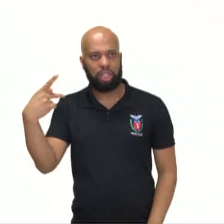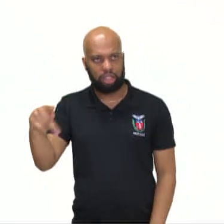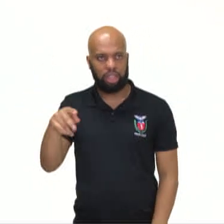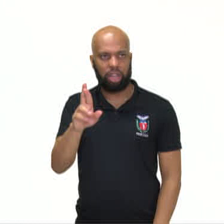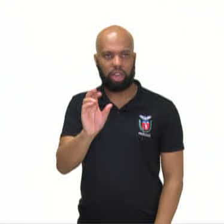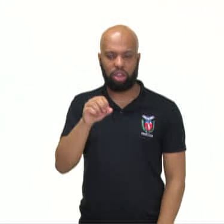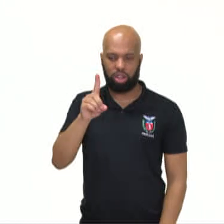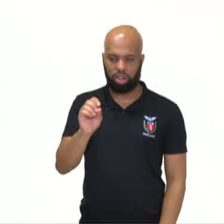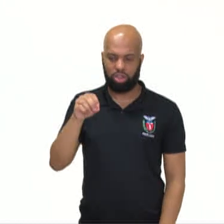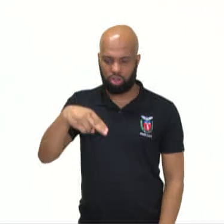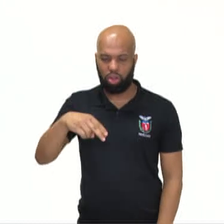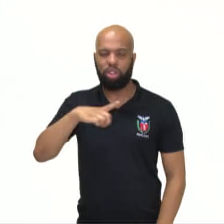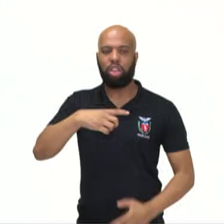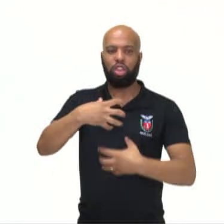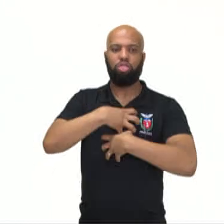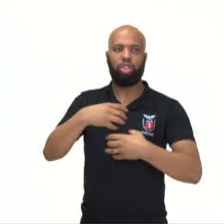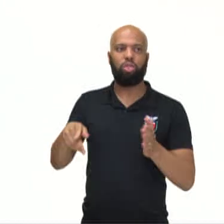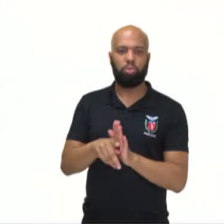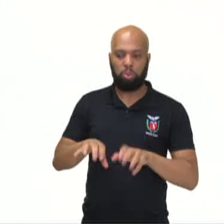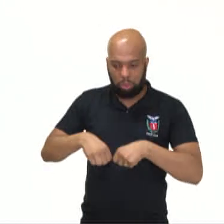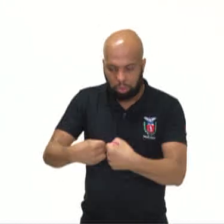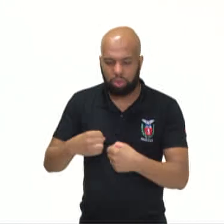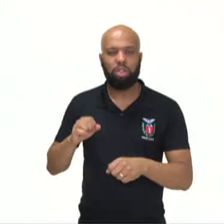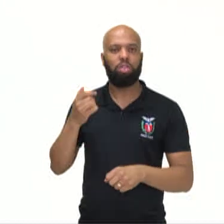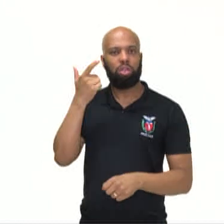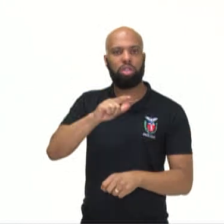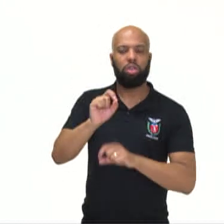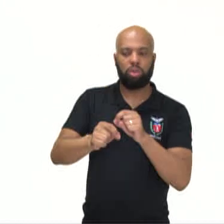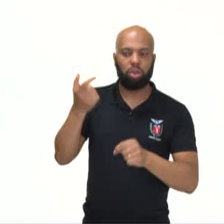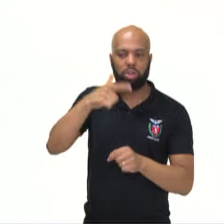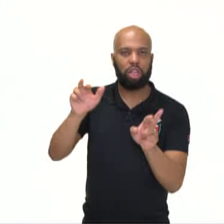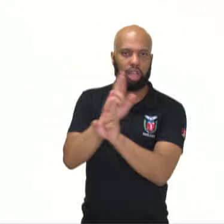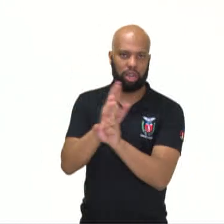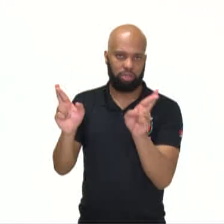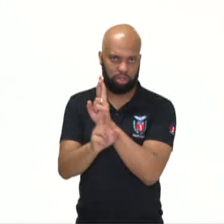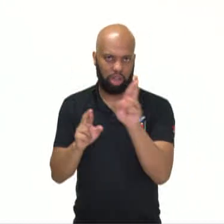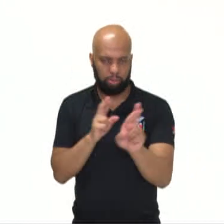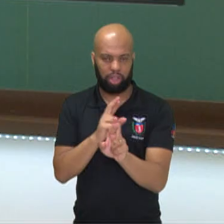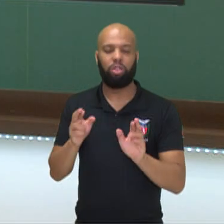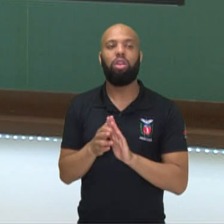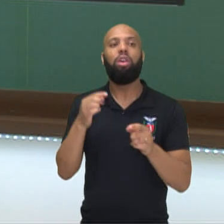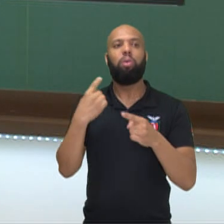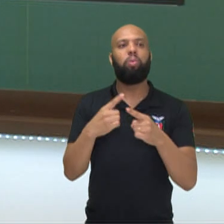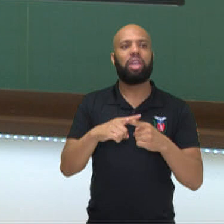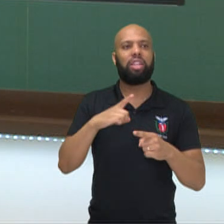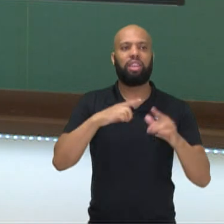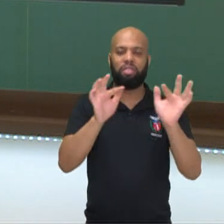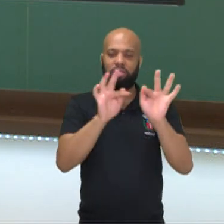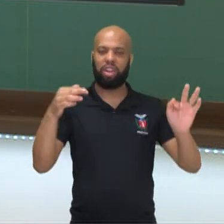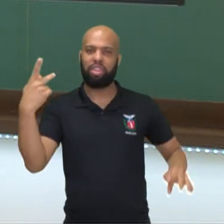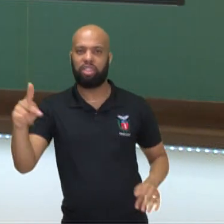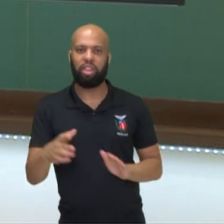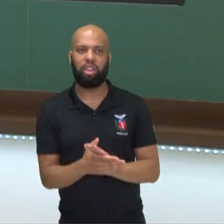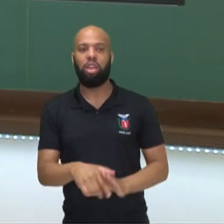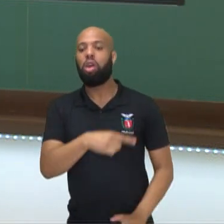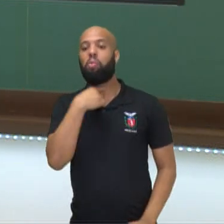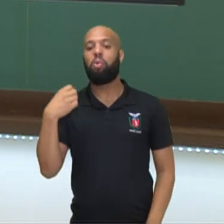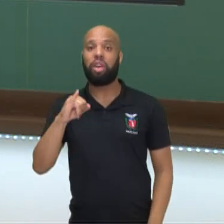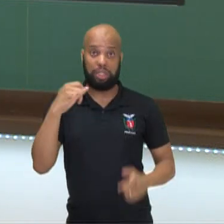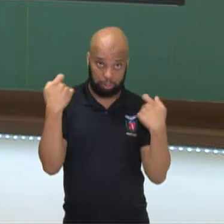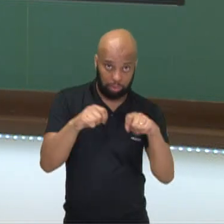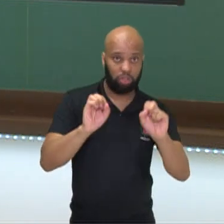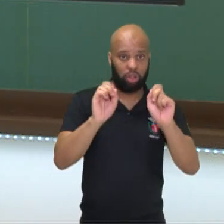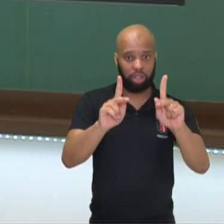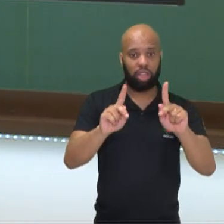atitude defensiva até estabelecer o relacionamento. A ideia do Rondon numa frase: morrer se for